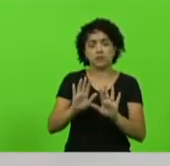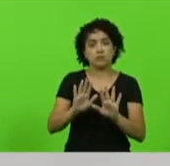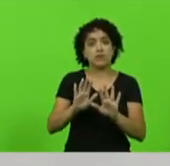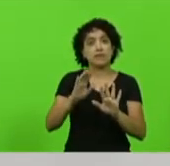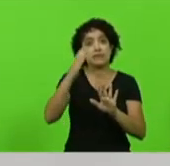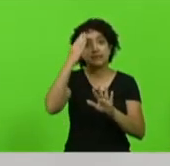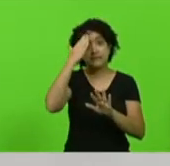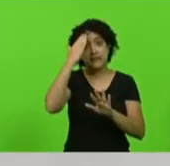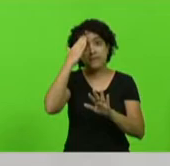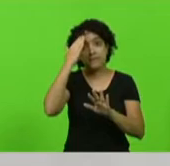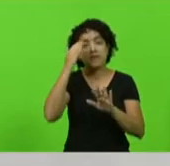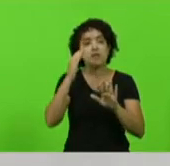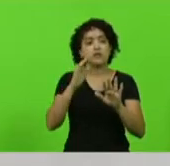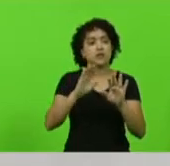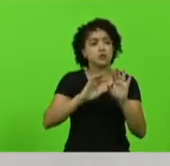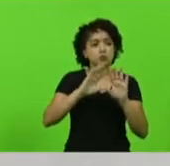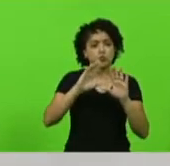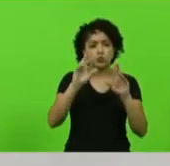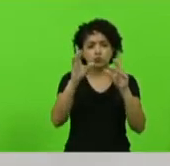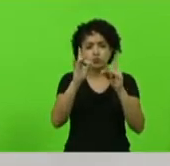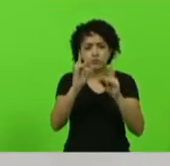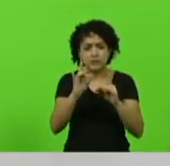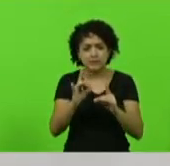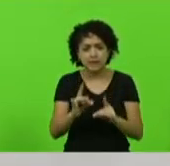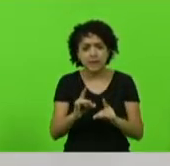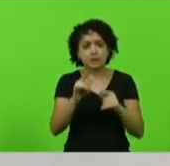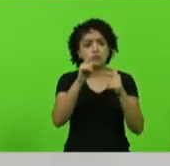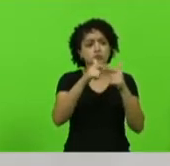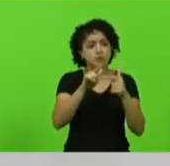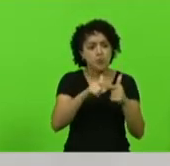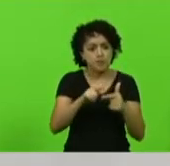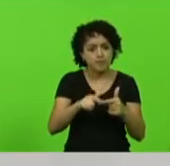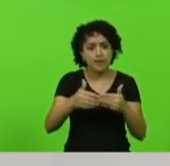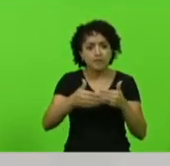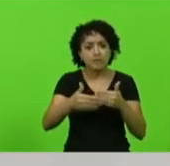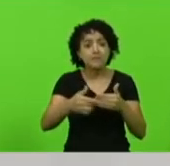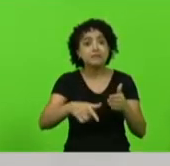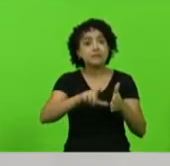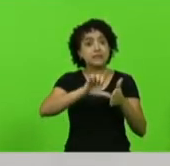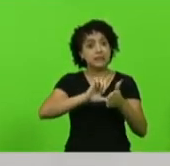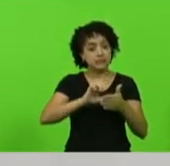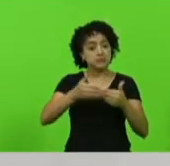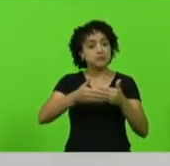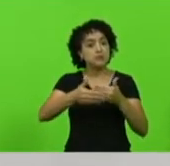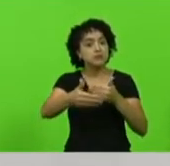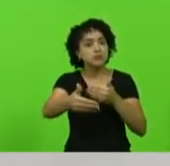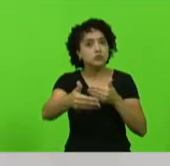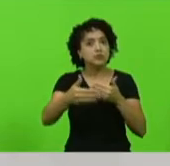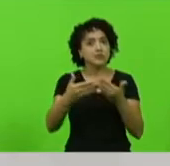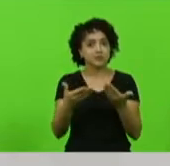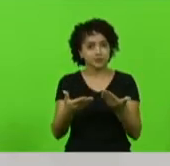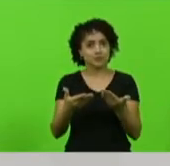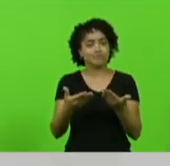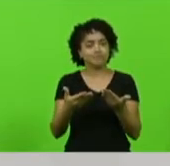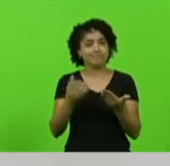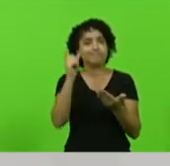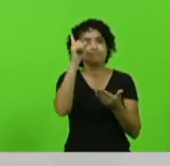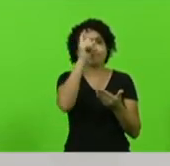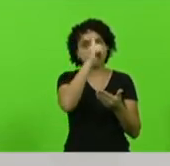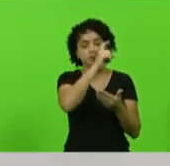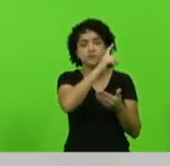a anatomia e saber os problemas que ocorrem antes e durante de um ato tão complexo como esse